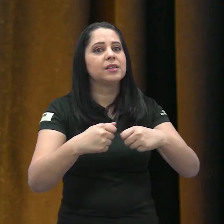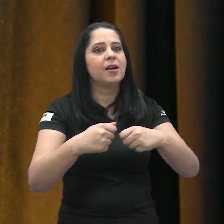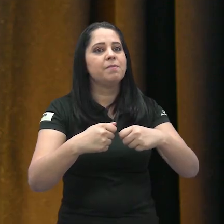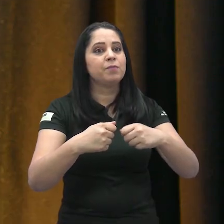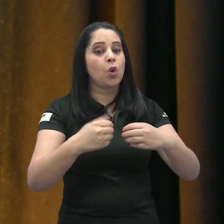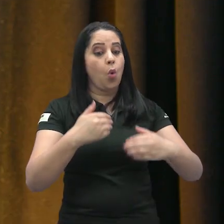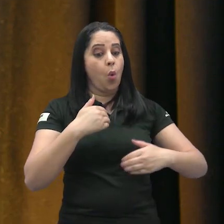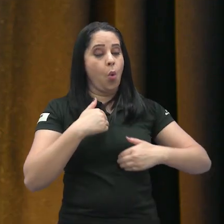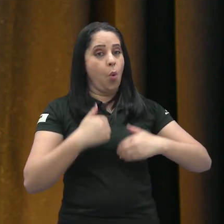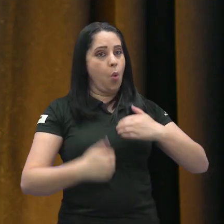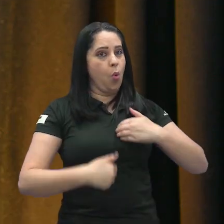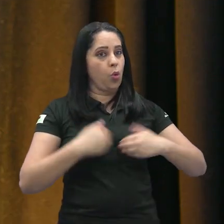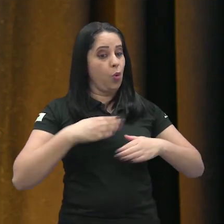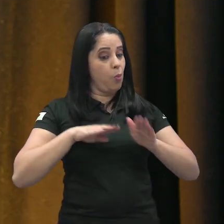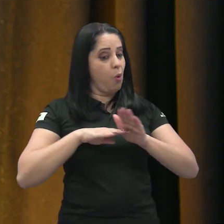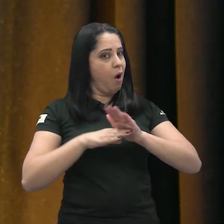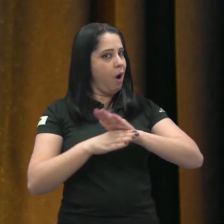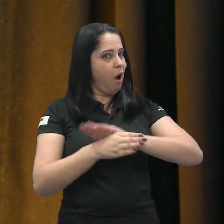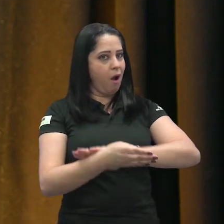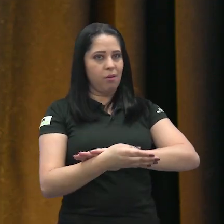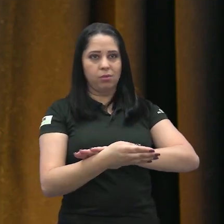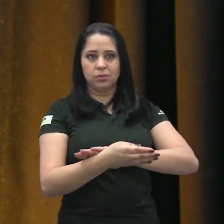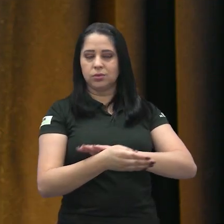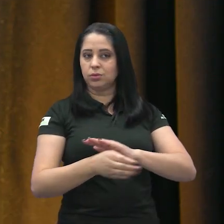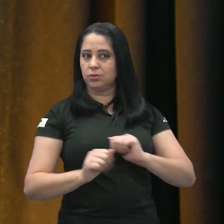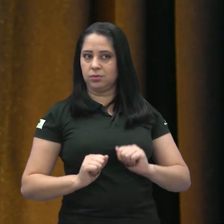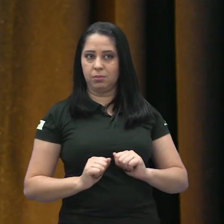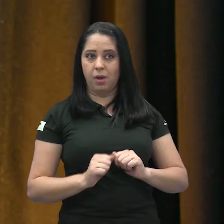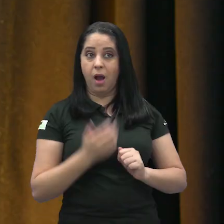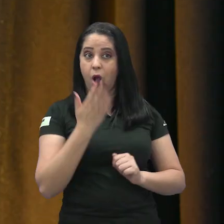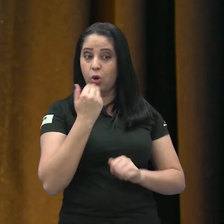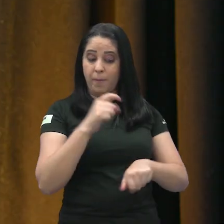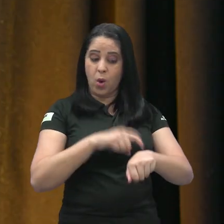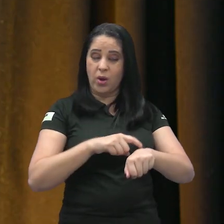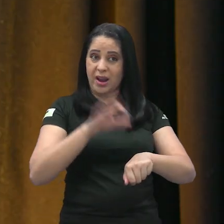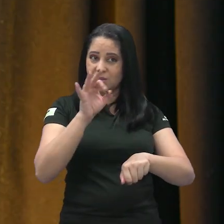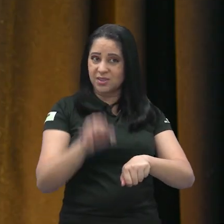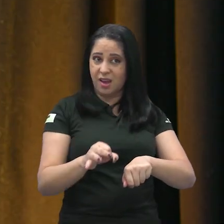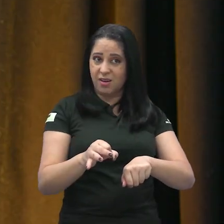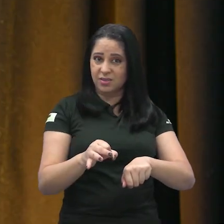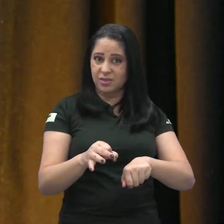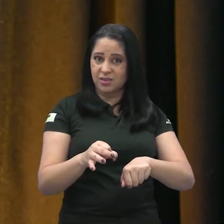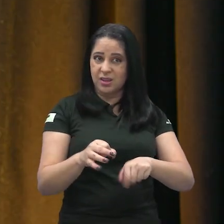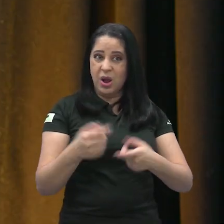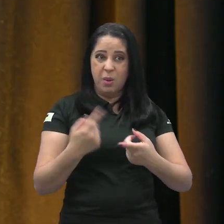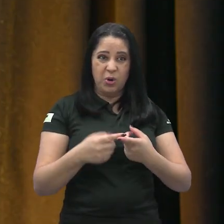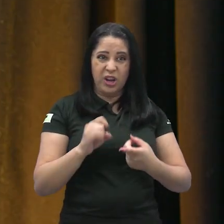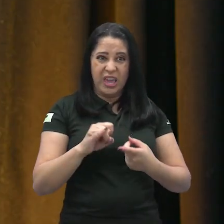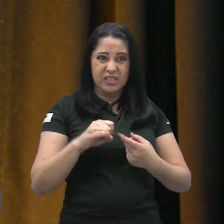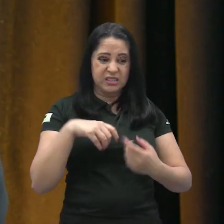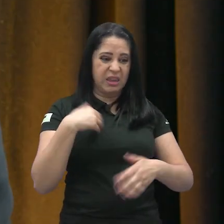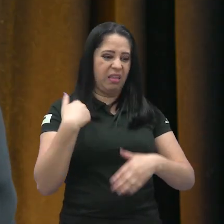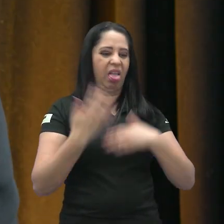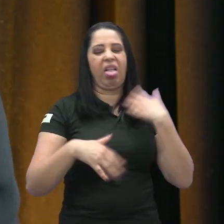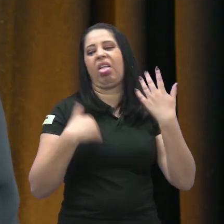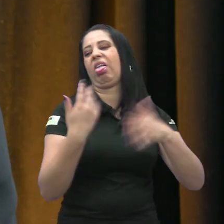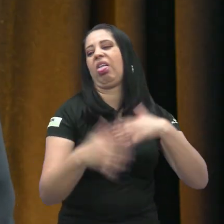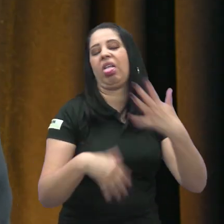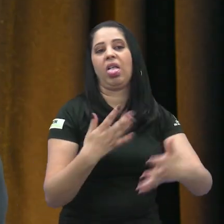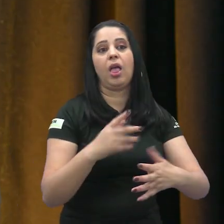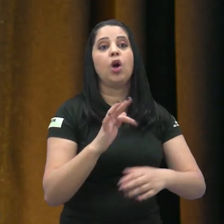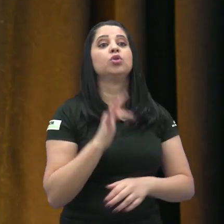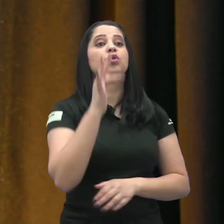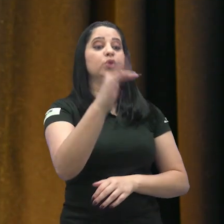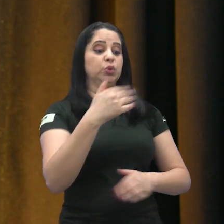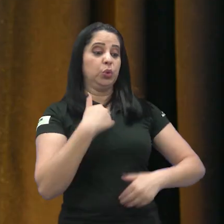doutrinar o seu corpo na hora certa. Não pode, o nosso corpo não aceita muita bagunça, porque depois ele também responde. Com certeza.